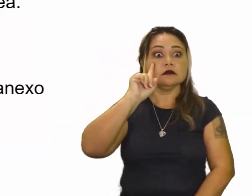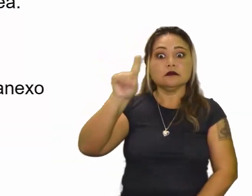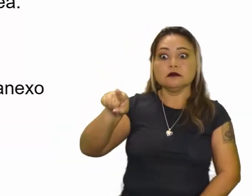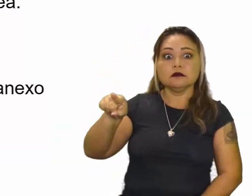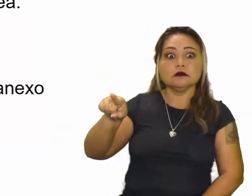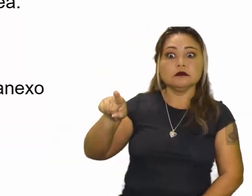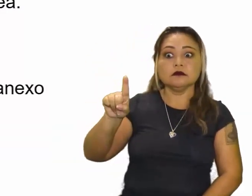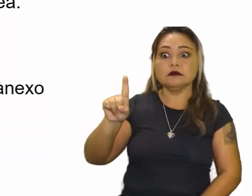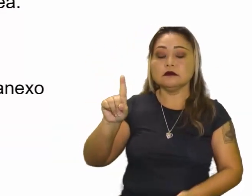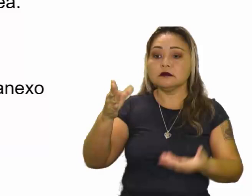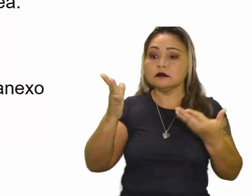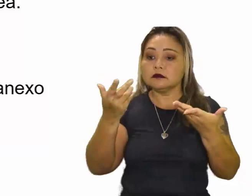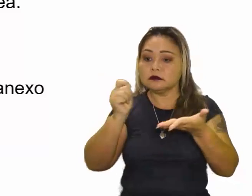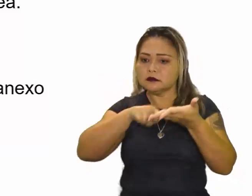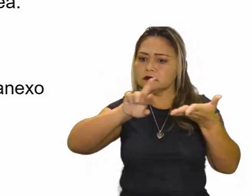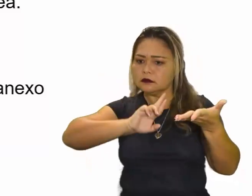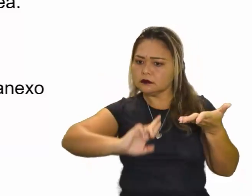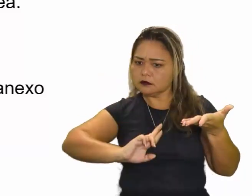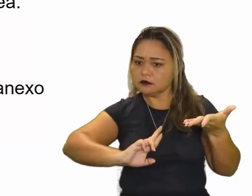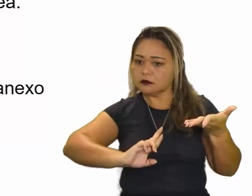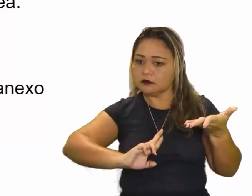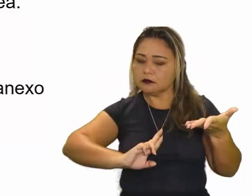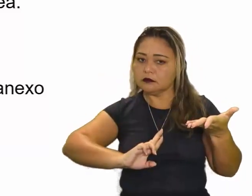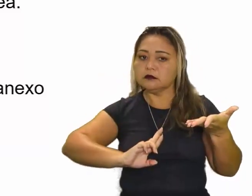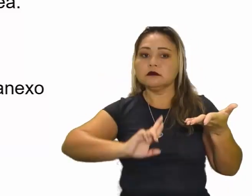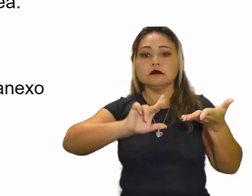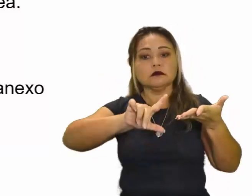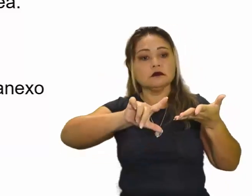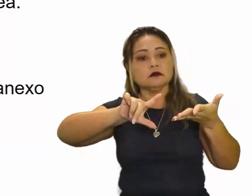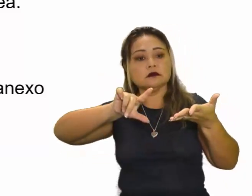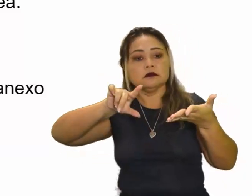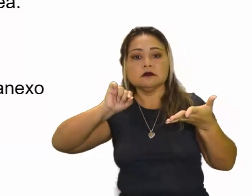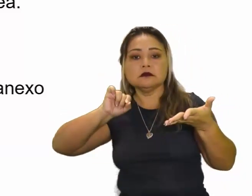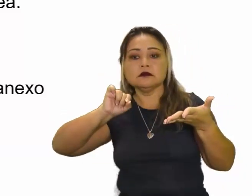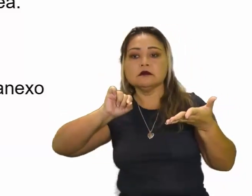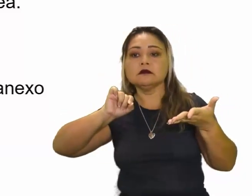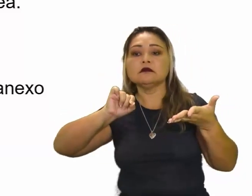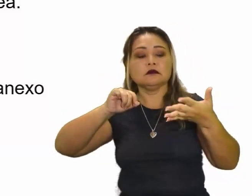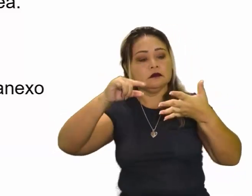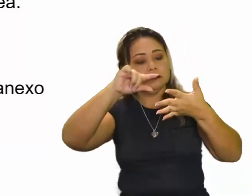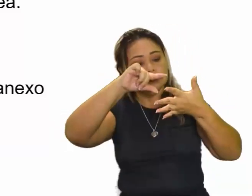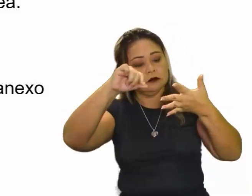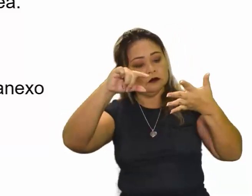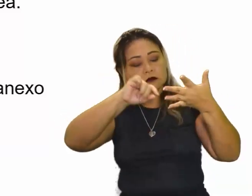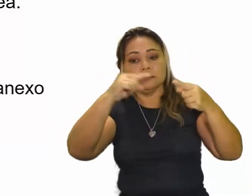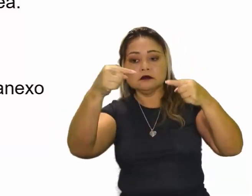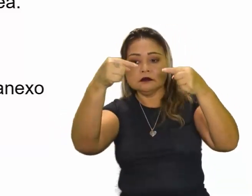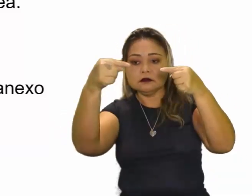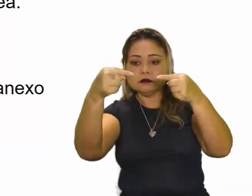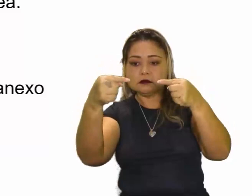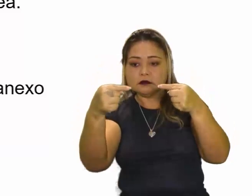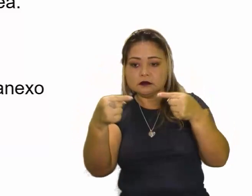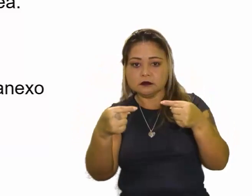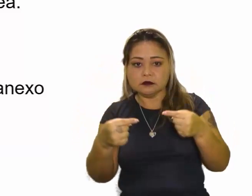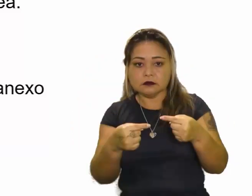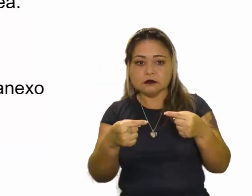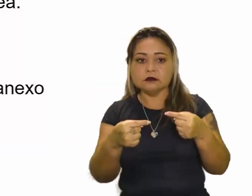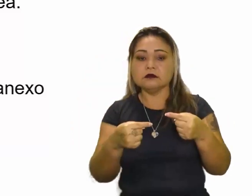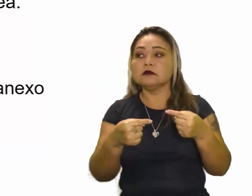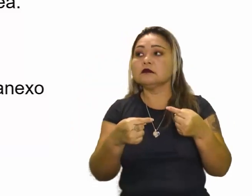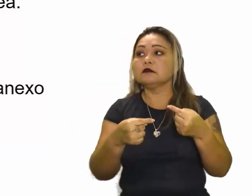veio uma questão fechadinha. Assinale a alternativa que corresponda com